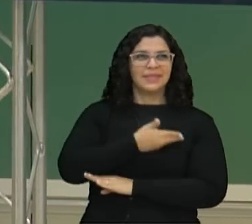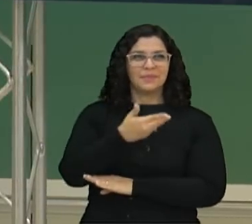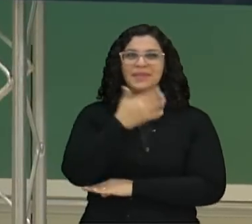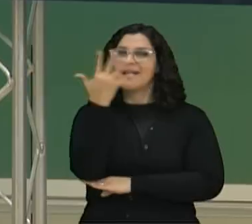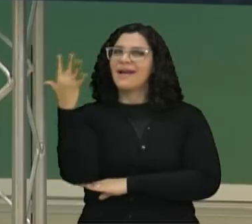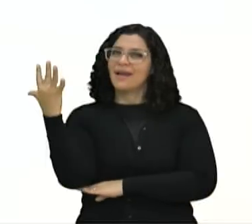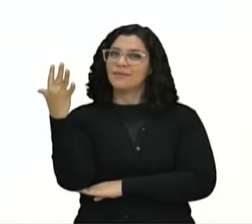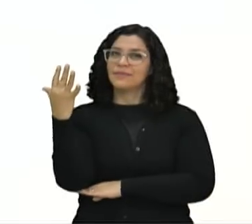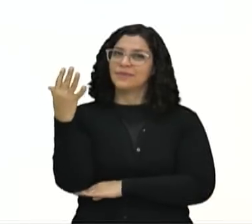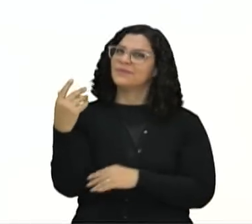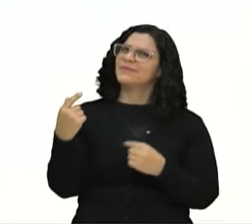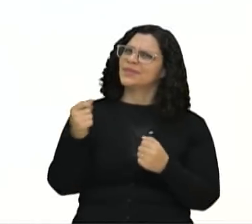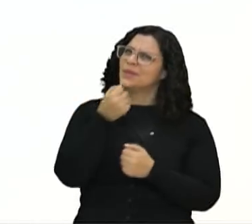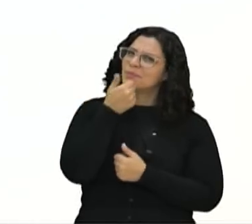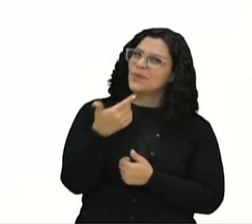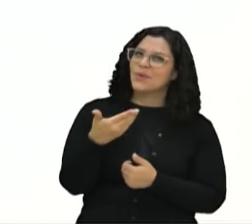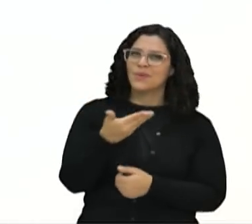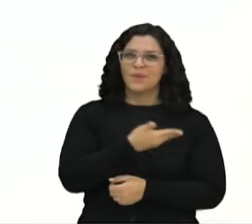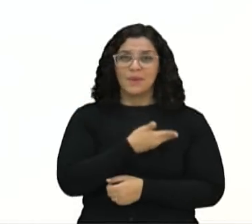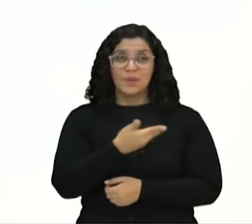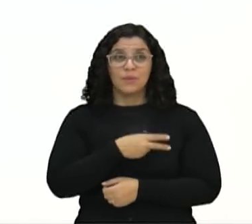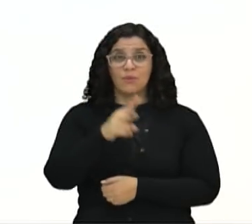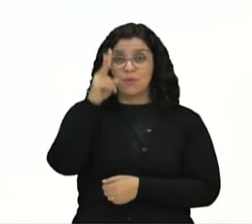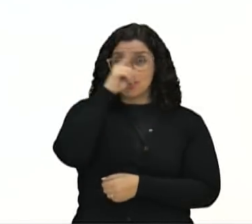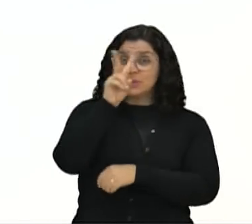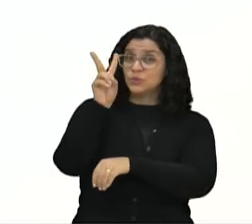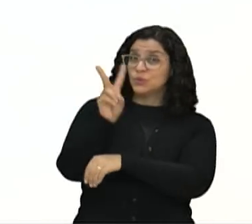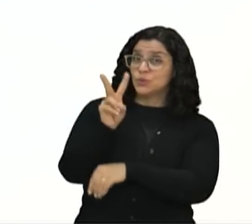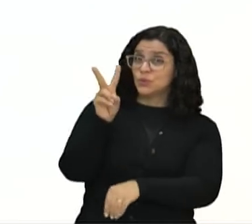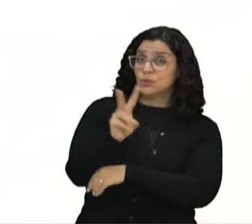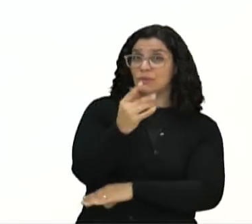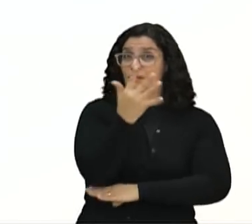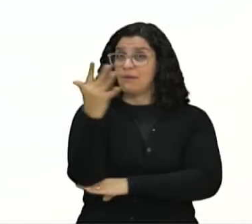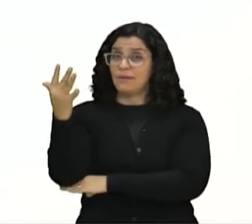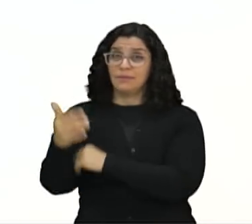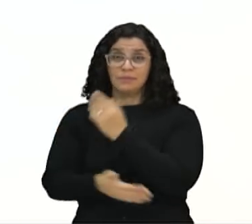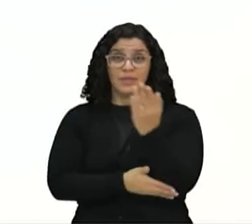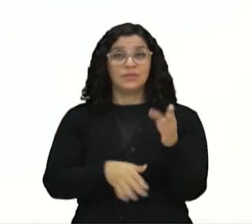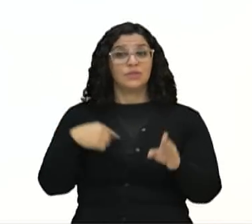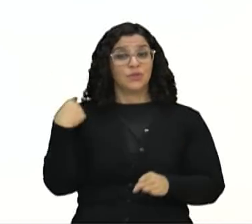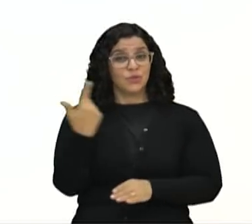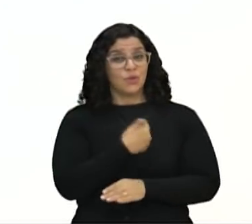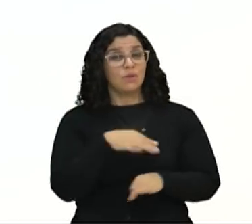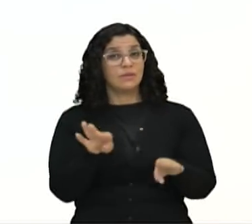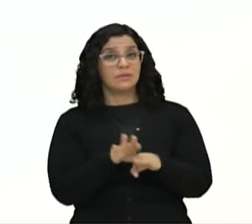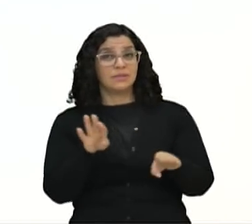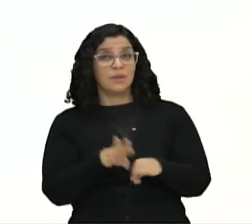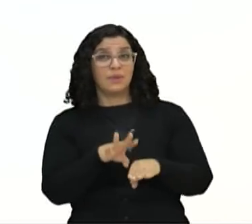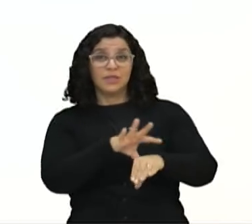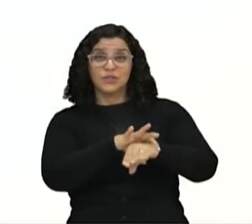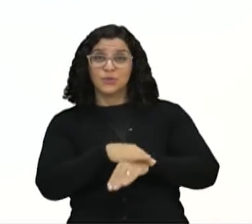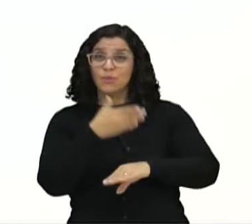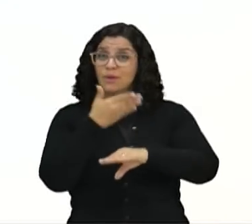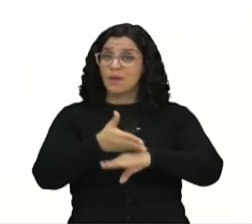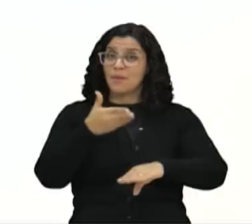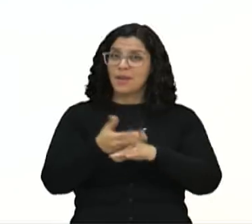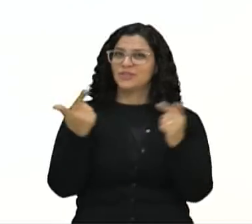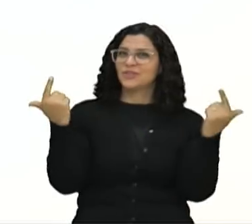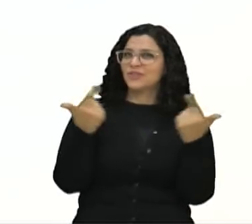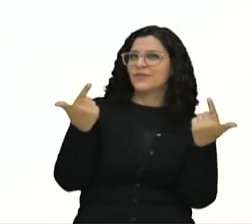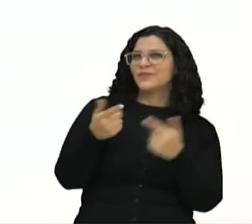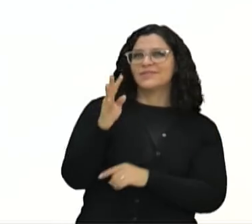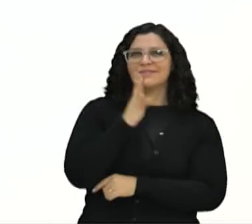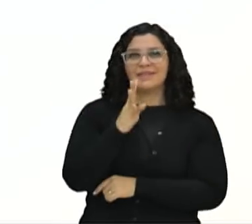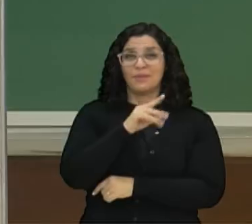árvore aqui. Valeu, galerinha! Lembre-se de preservar o meio ambiente, que nós garantiremos práticas de aventuras